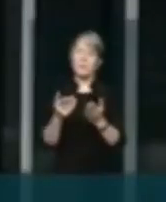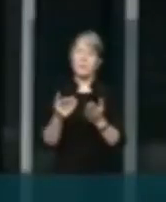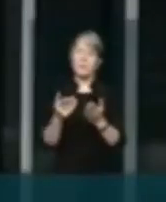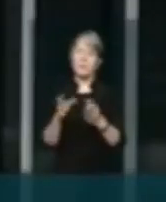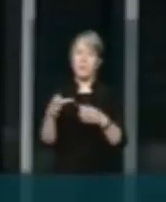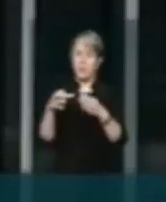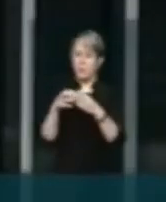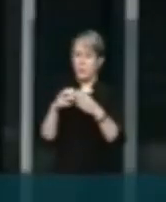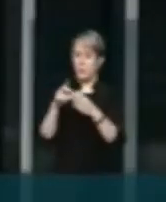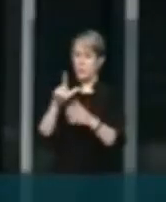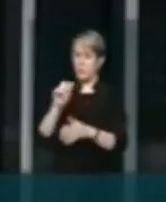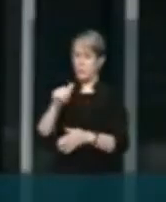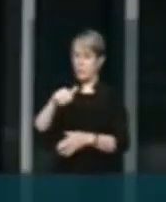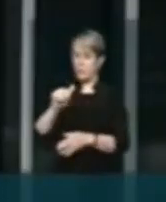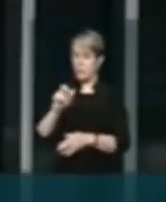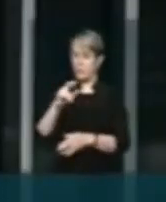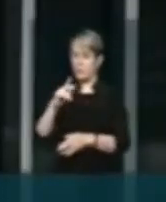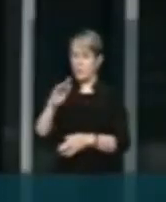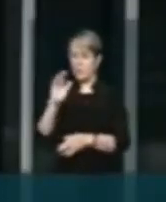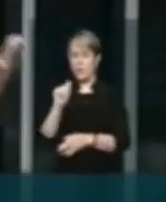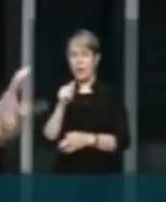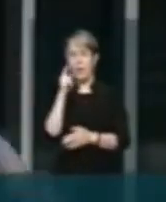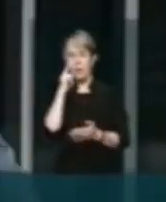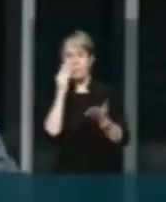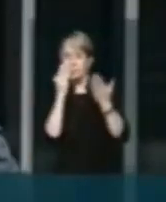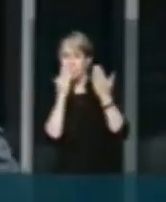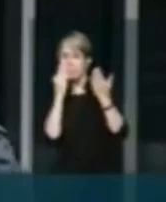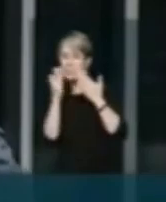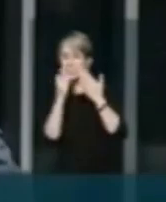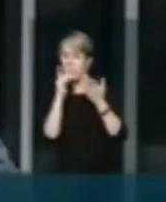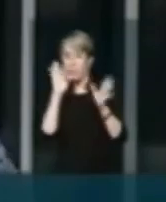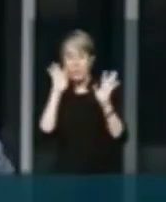o grupo do Lamarca suspeitou e chegou à